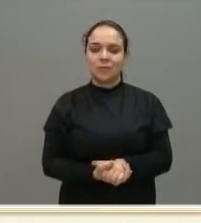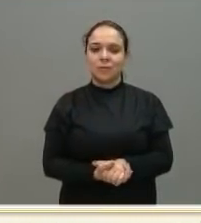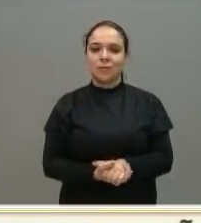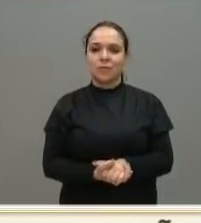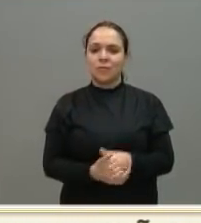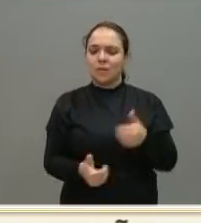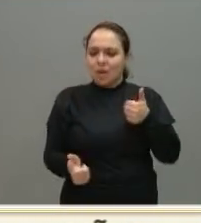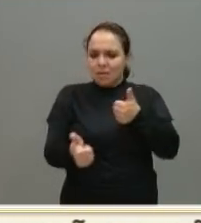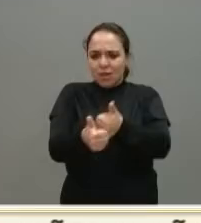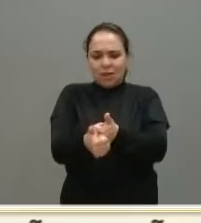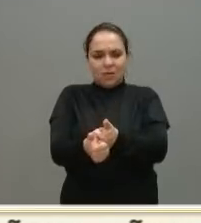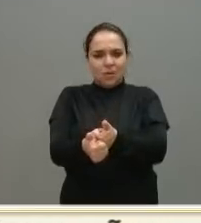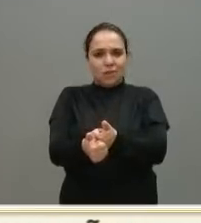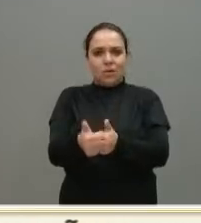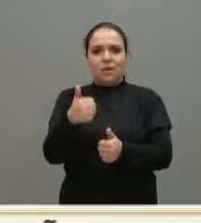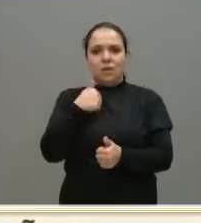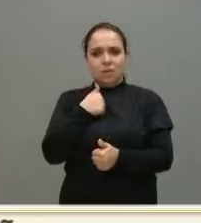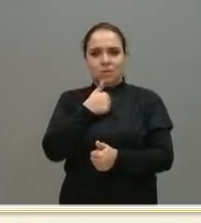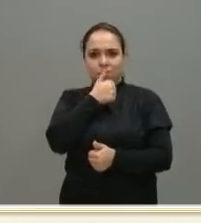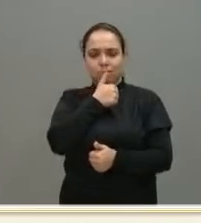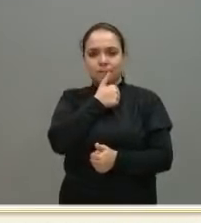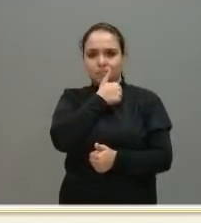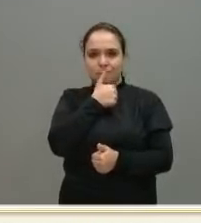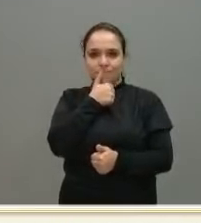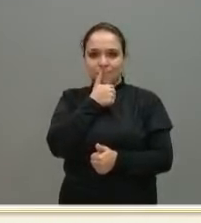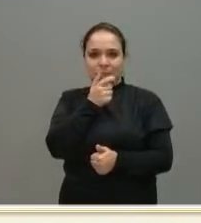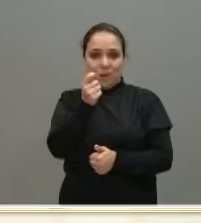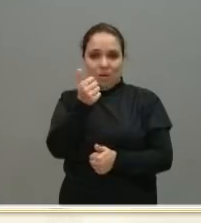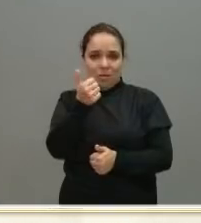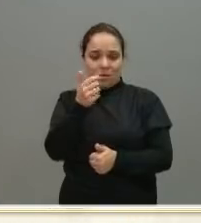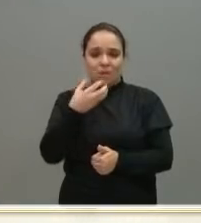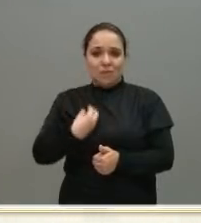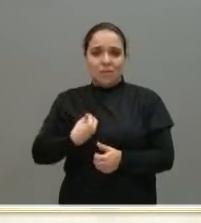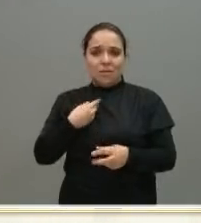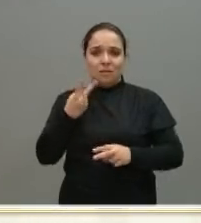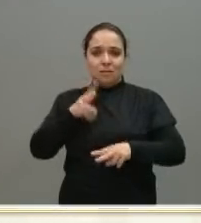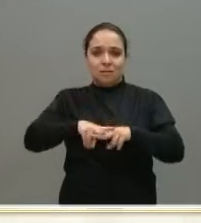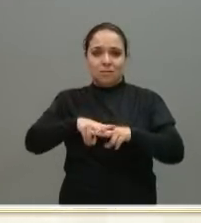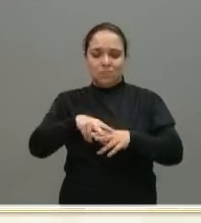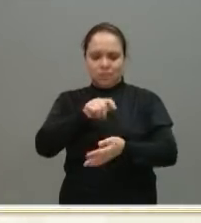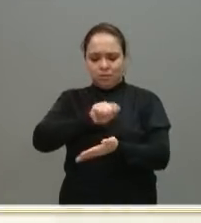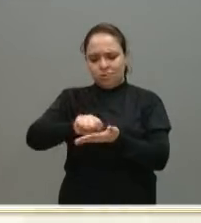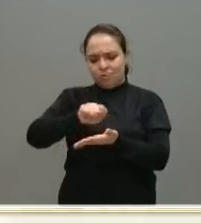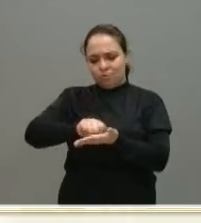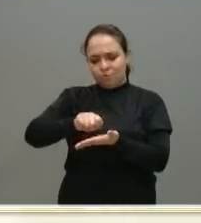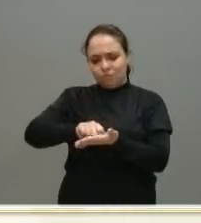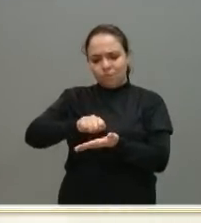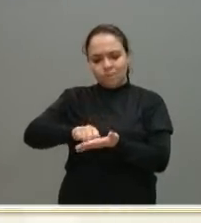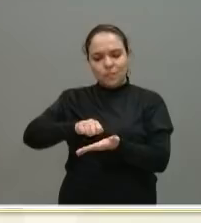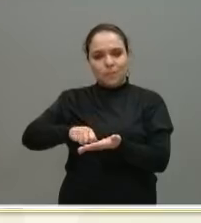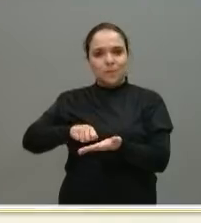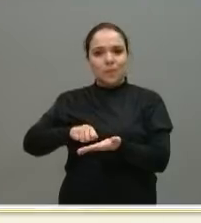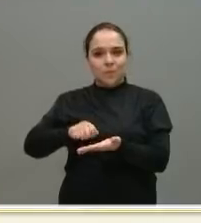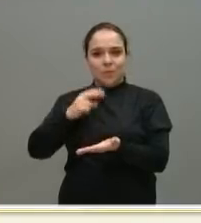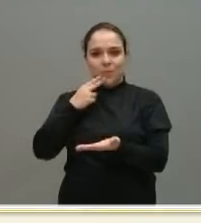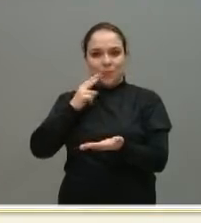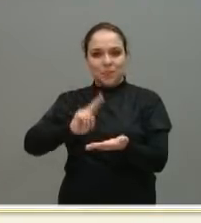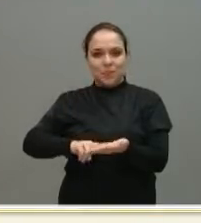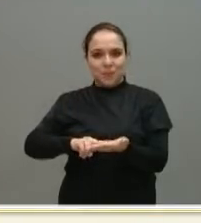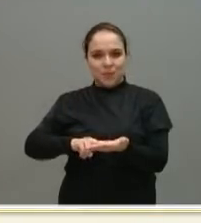Está chegando agora, diz ele está preso. Paulo preso na prisão.